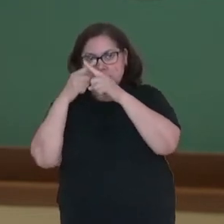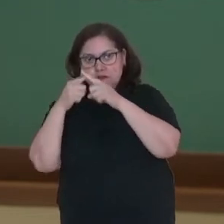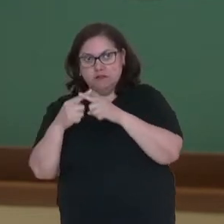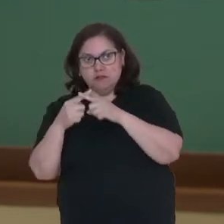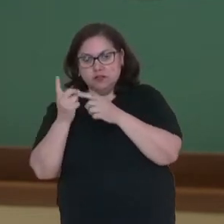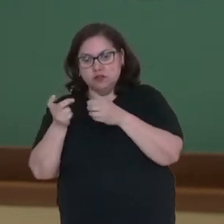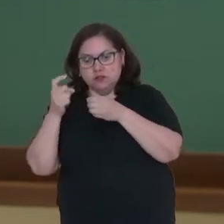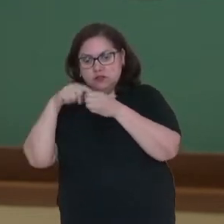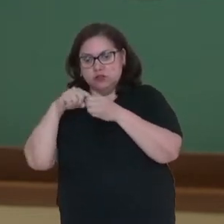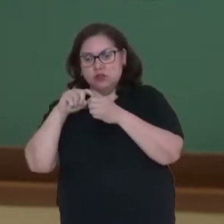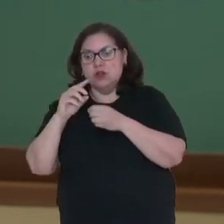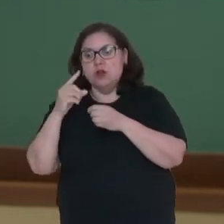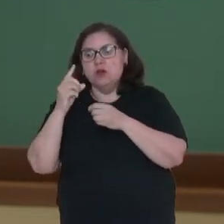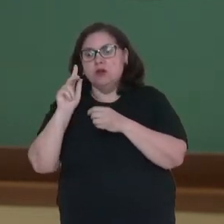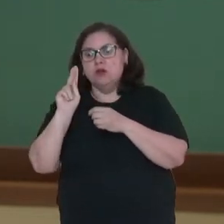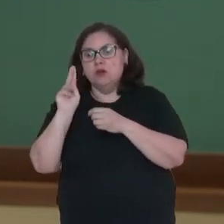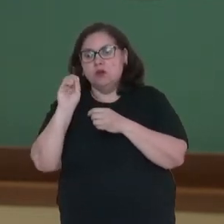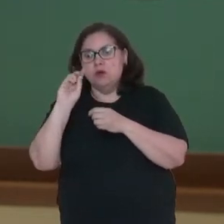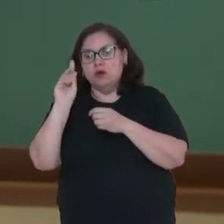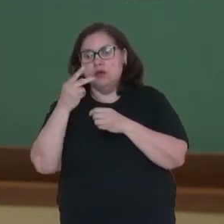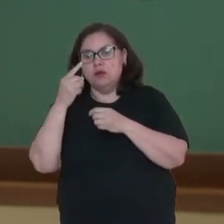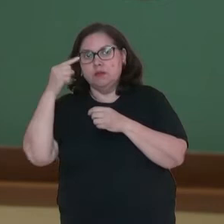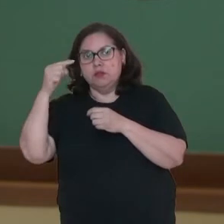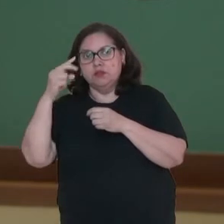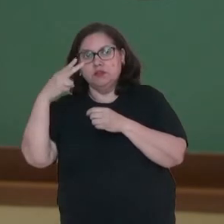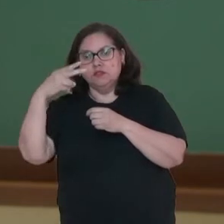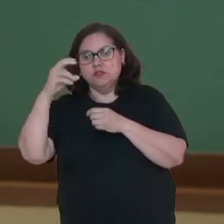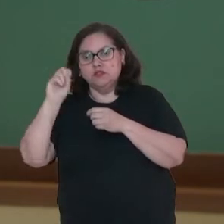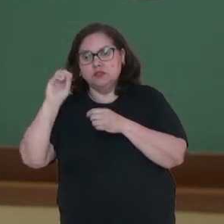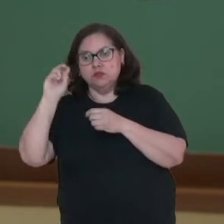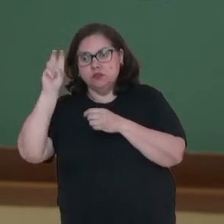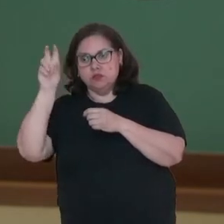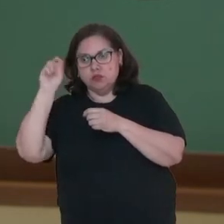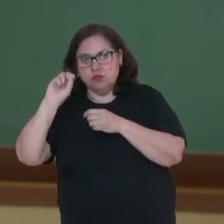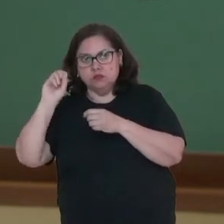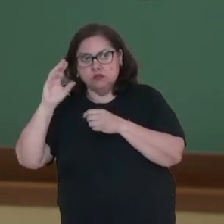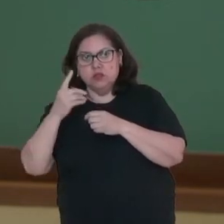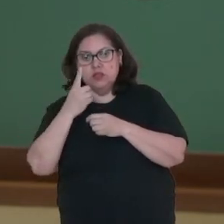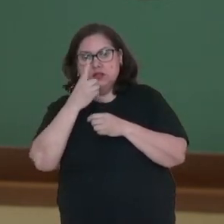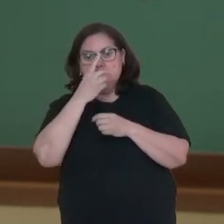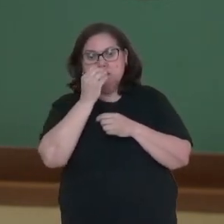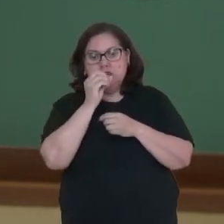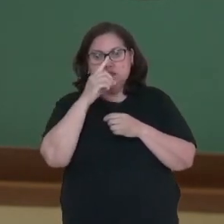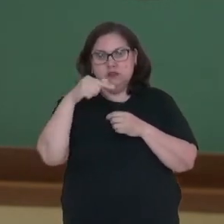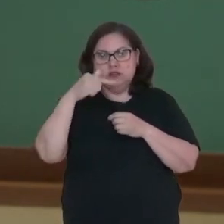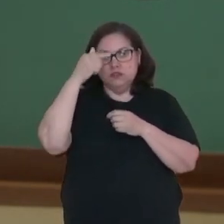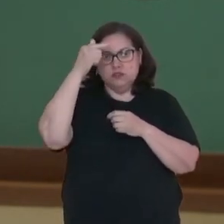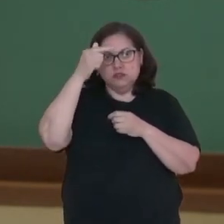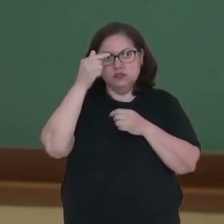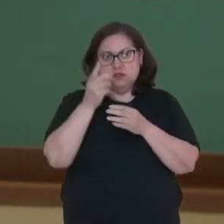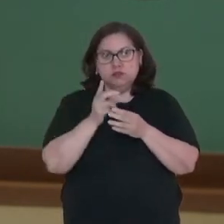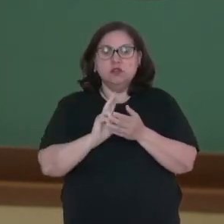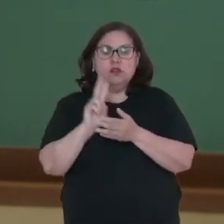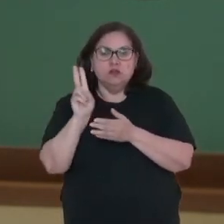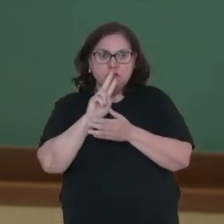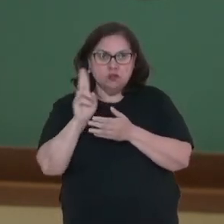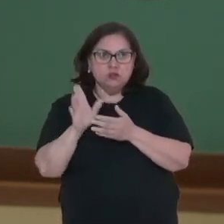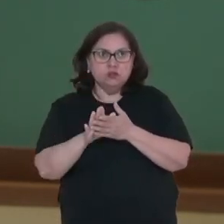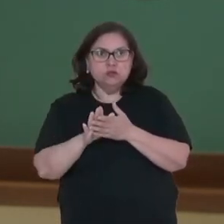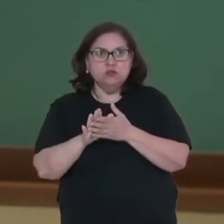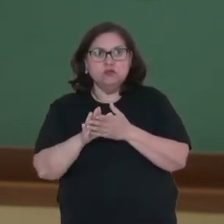a concentração de íons OH- a 25 graus Celsius, 10 elevado a 7, que é o valor da concentração de íons